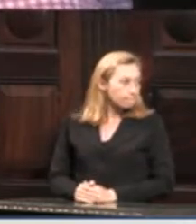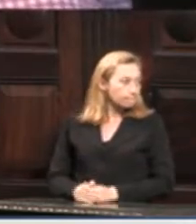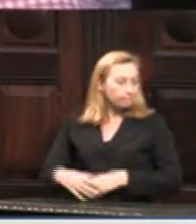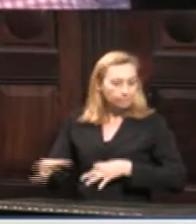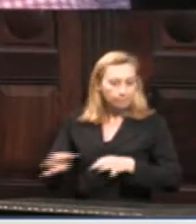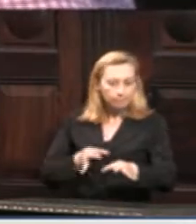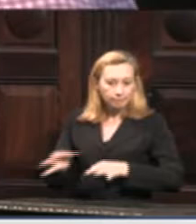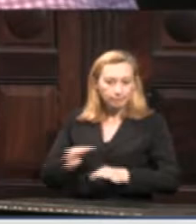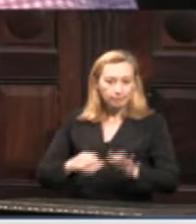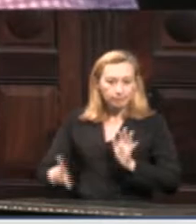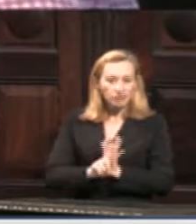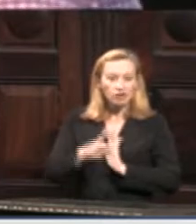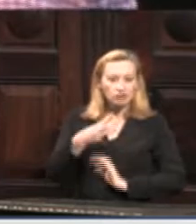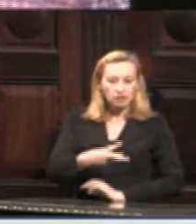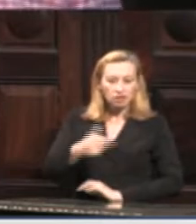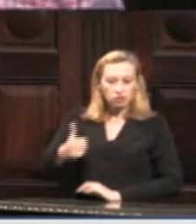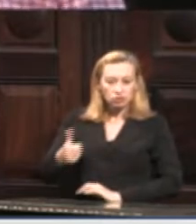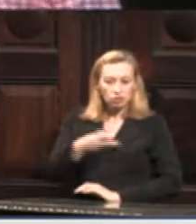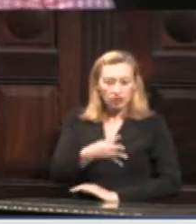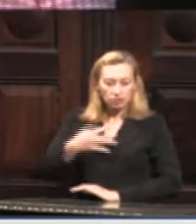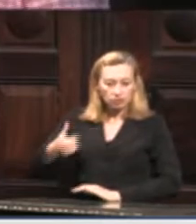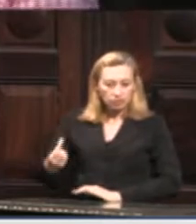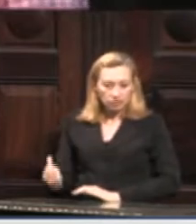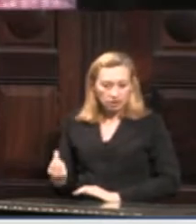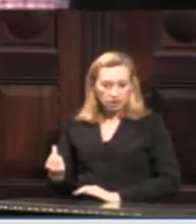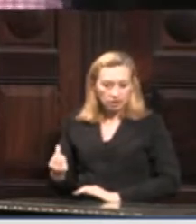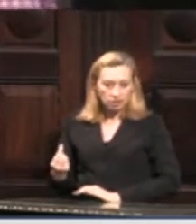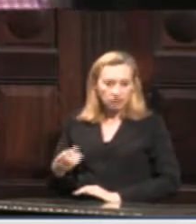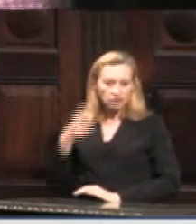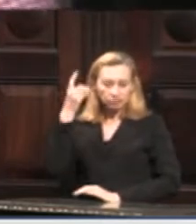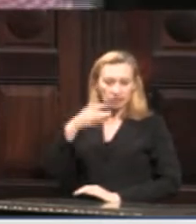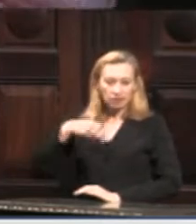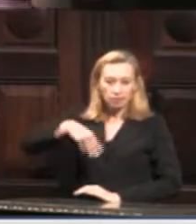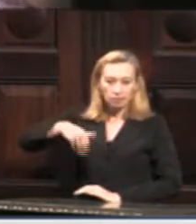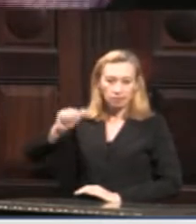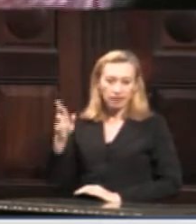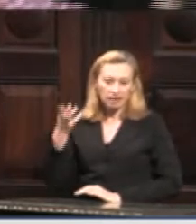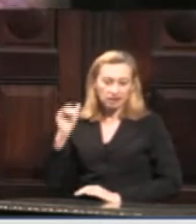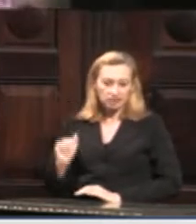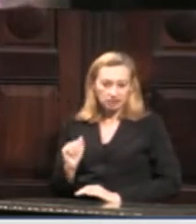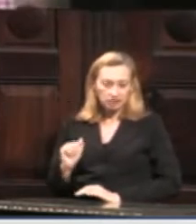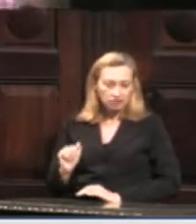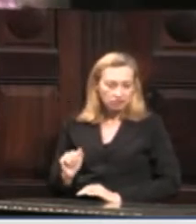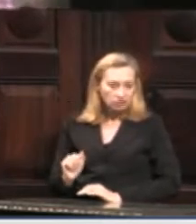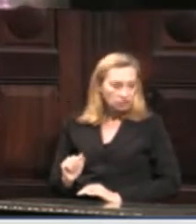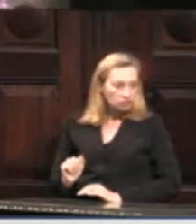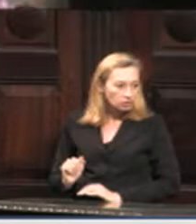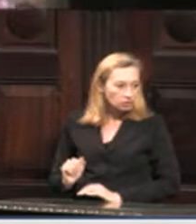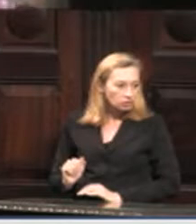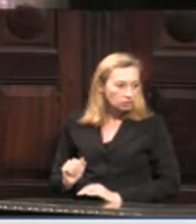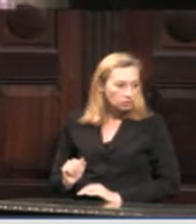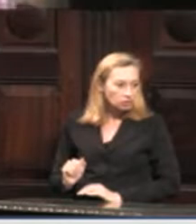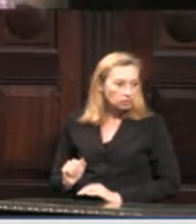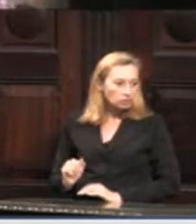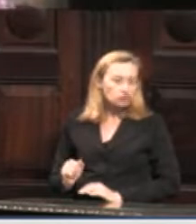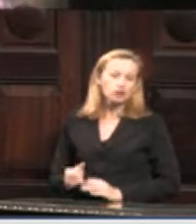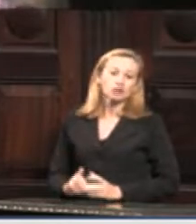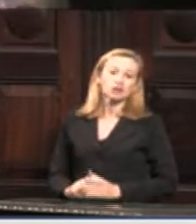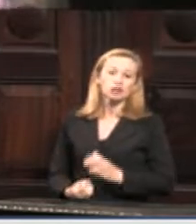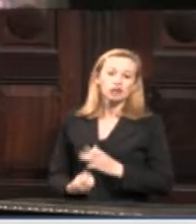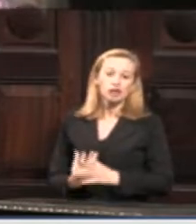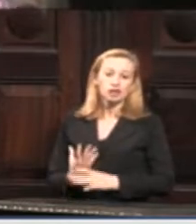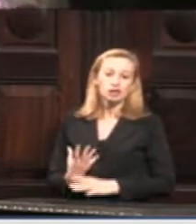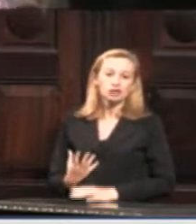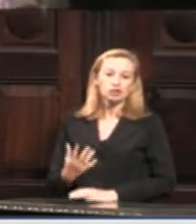Projeto de Lei 3146/2017, de autoria da deputada Márcia Giovanni, que fica criado o Programa de Enfrentamento à Violência Doméstica e